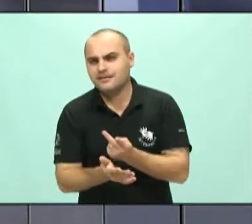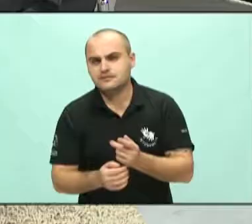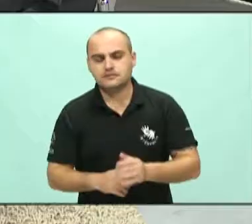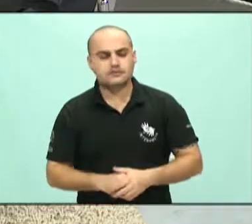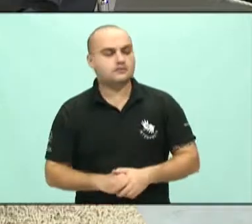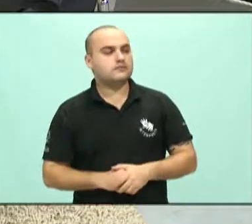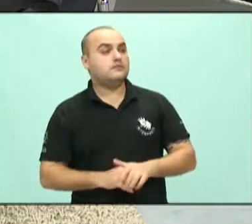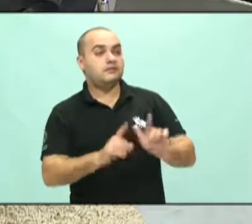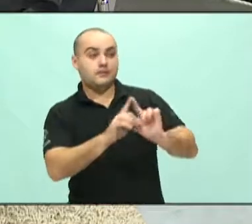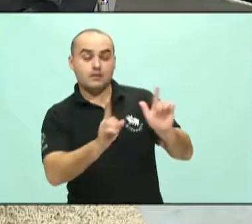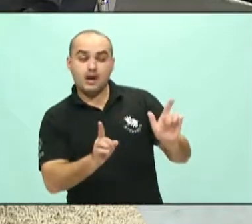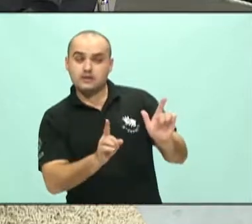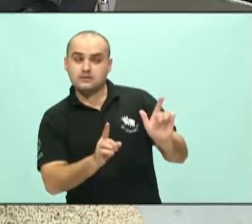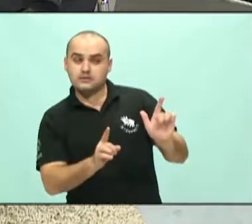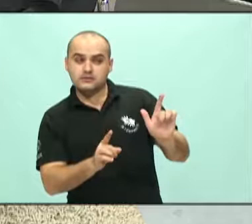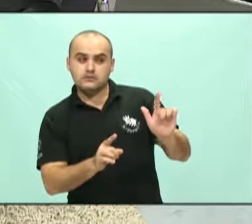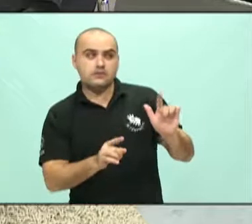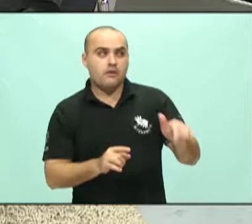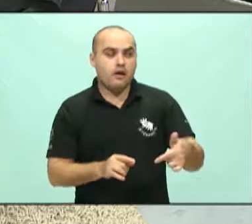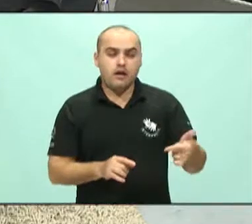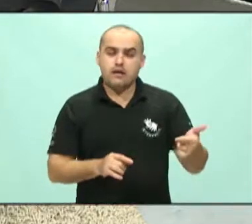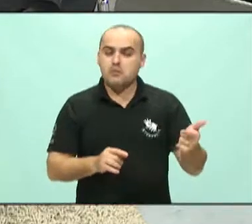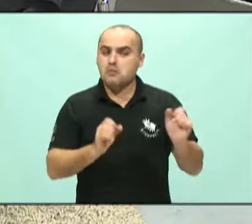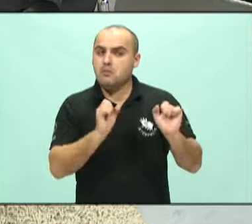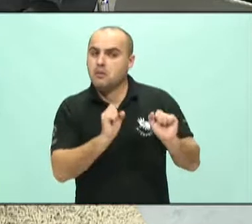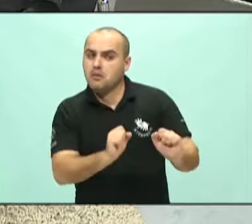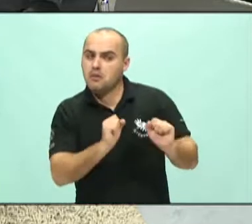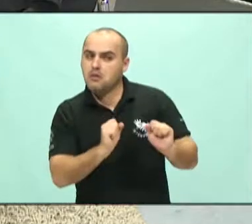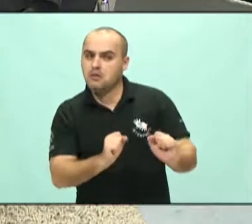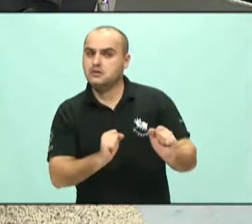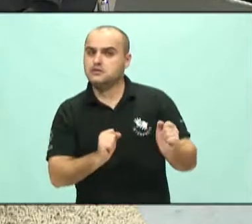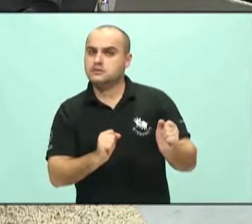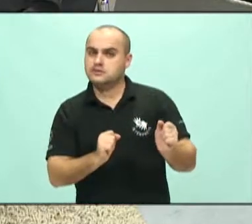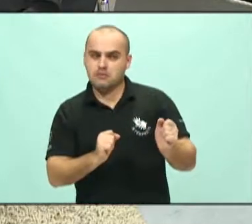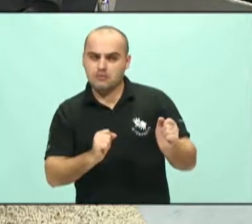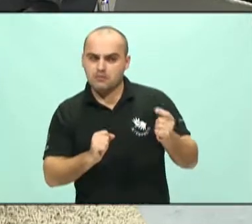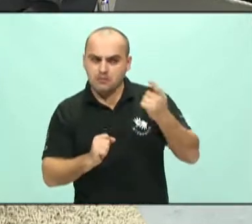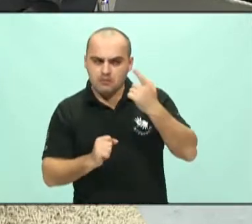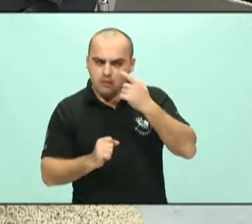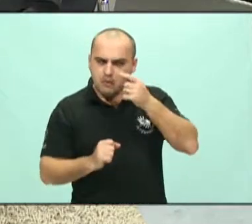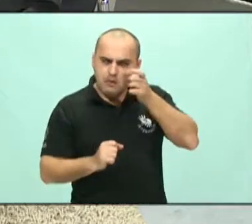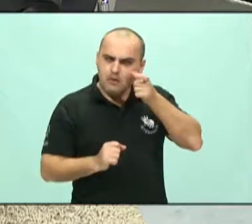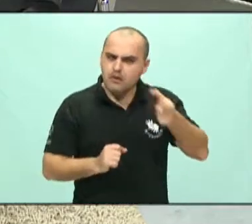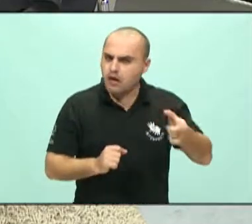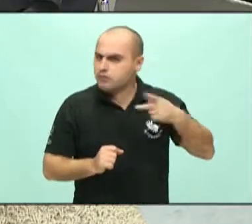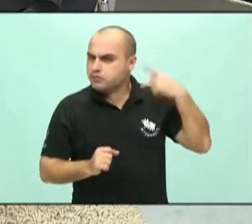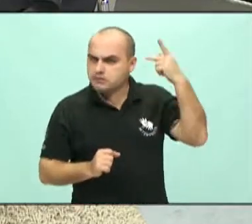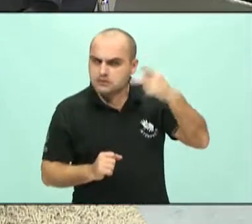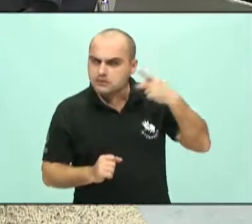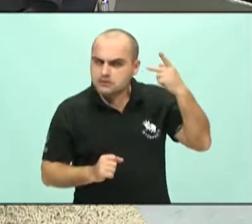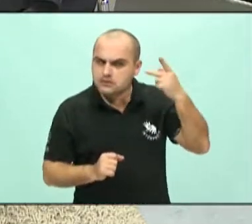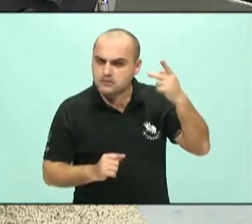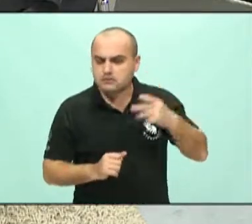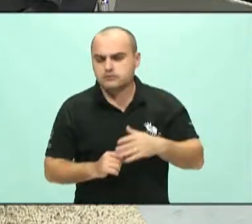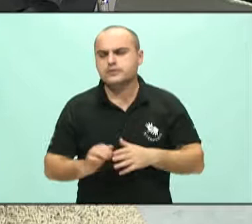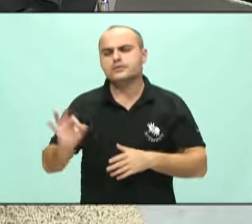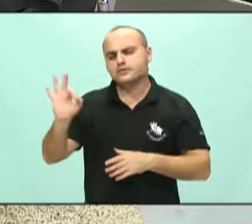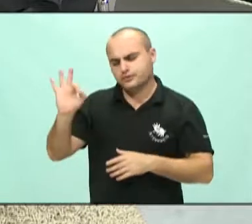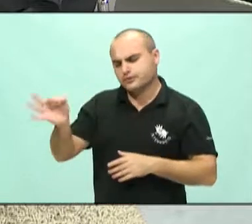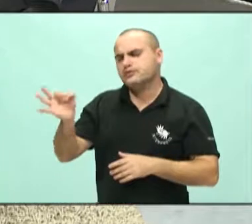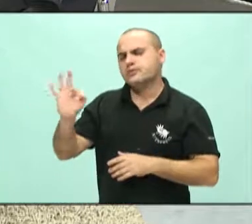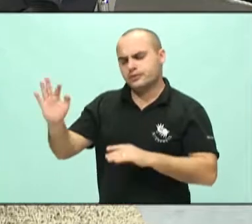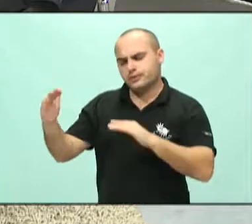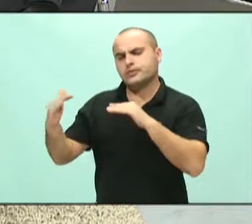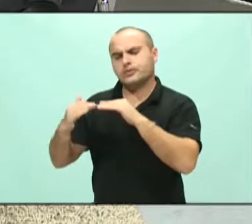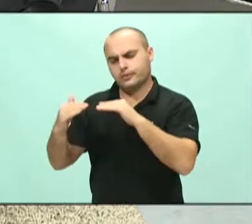seria, inclusive, com olhares politiqueiros, não, isso não? Eu não tenho porque dúvida não que também tem, região?